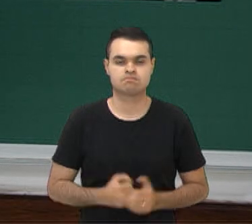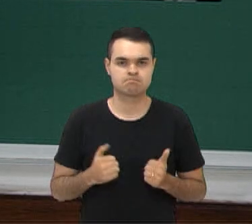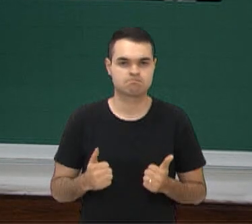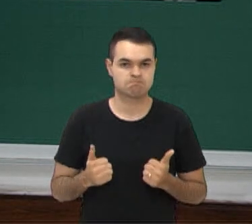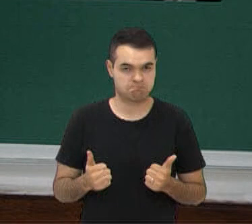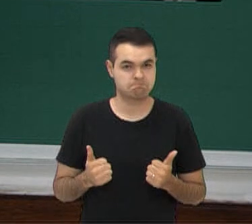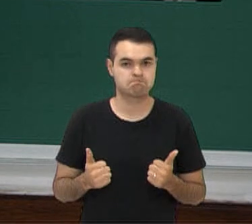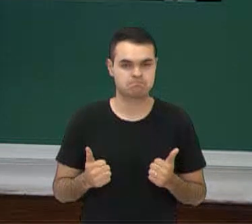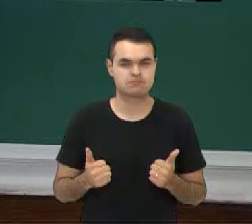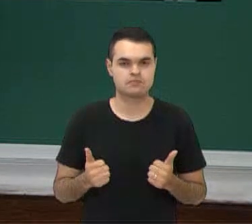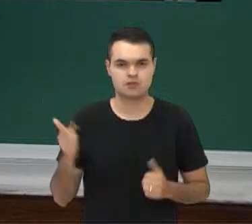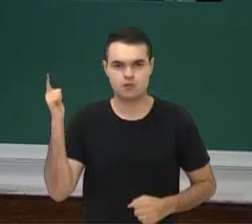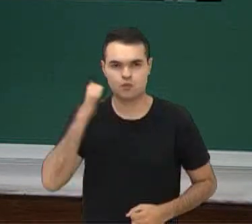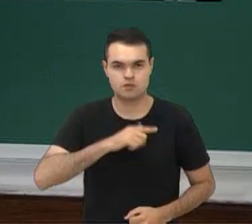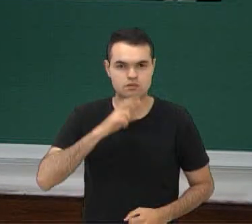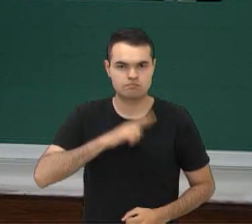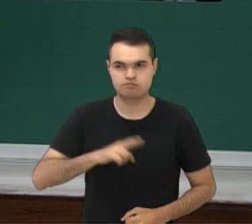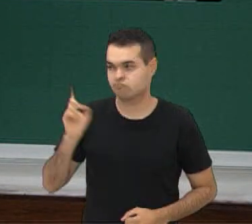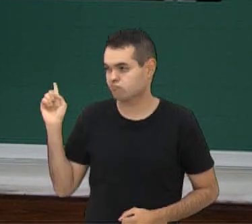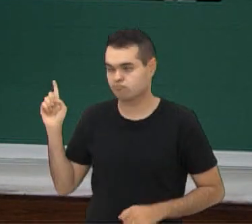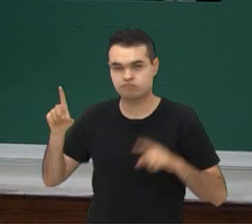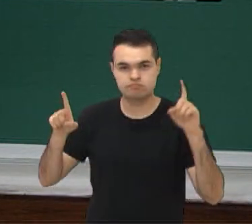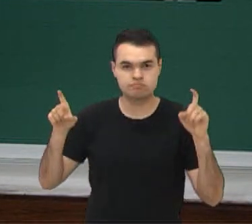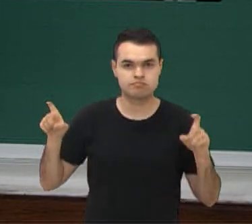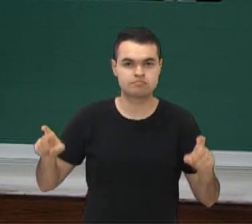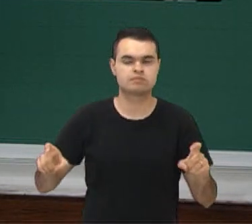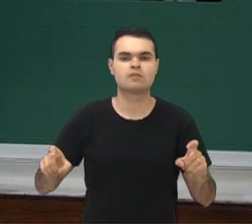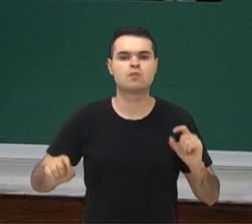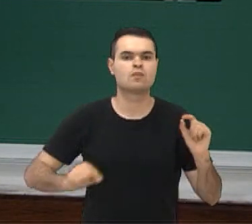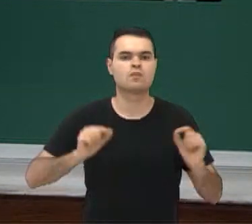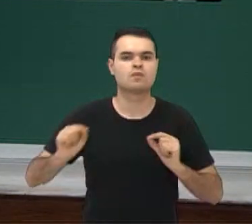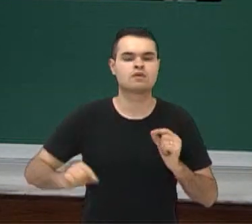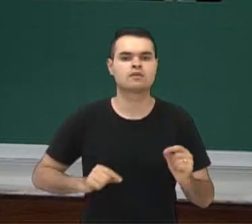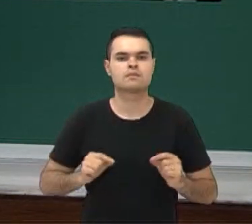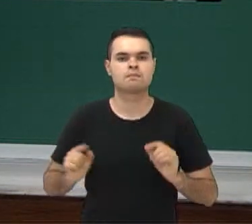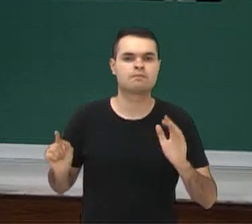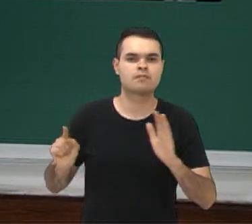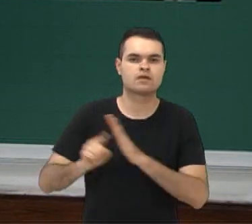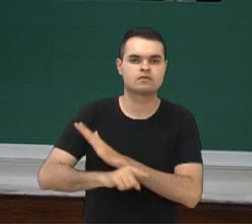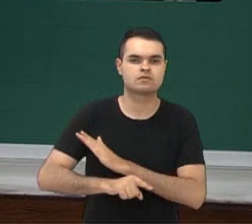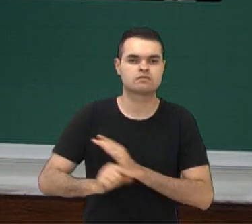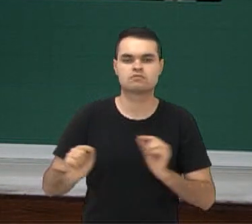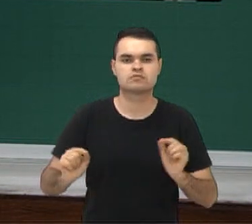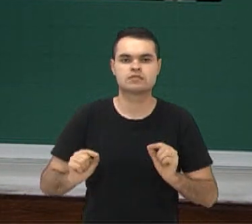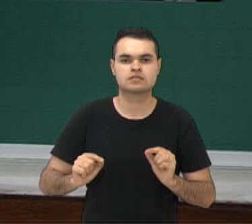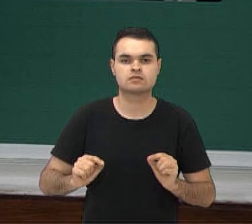Então, galerinha, conseguiram resolver o nosso quiz? O que ele está perguntando? Vamos só retomar